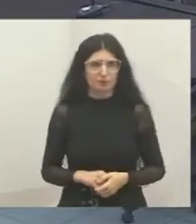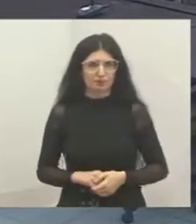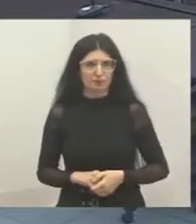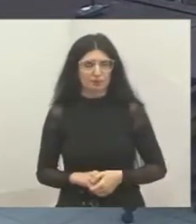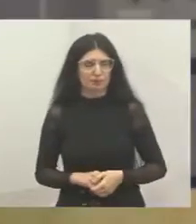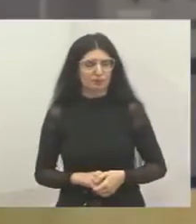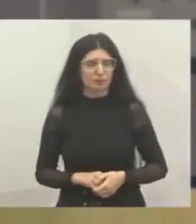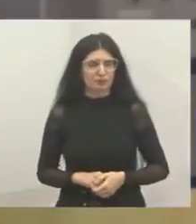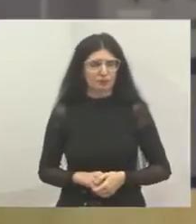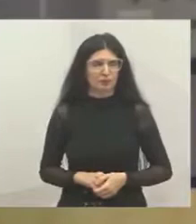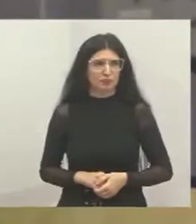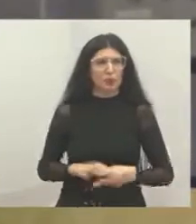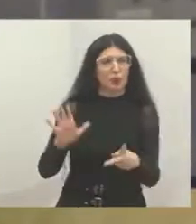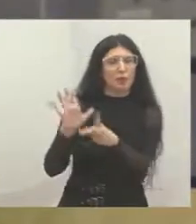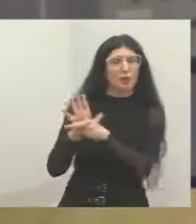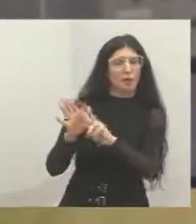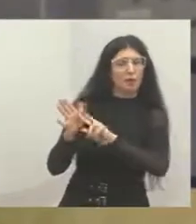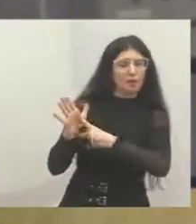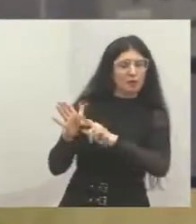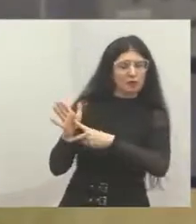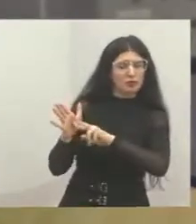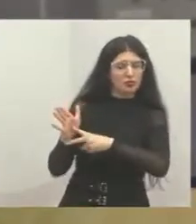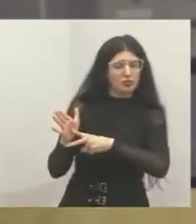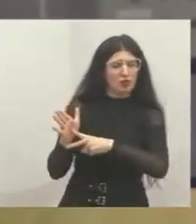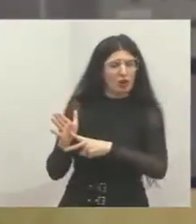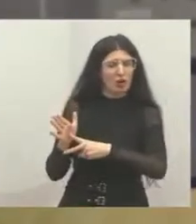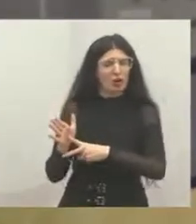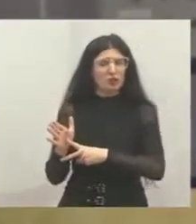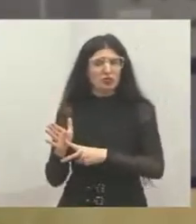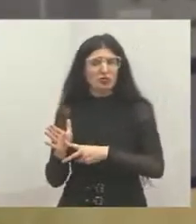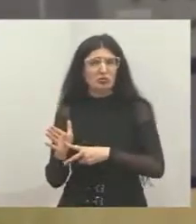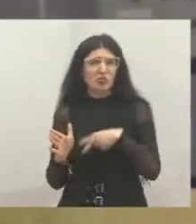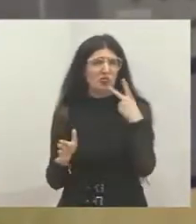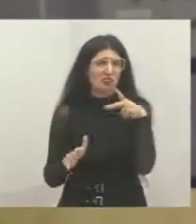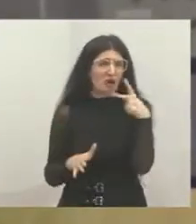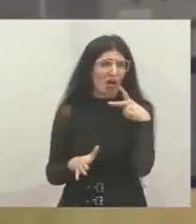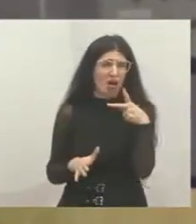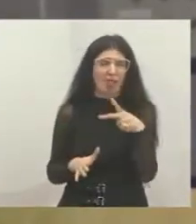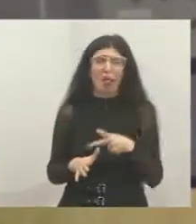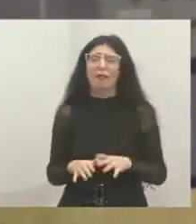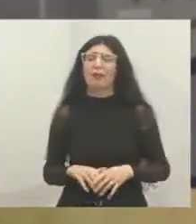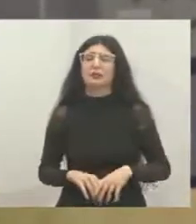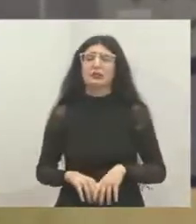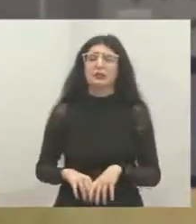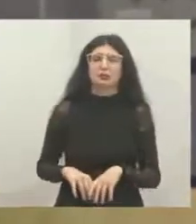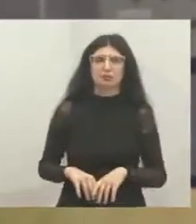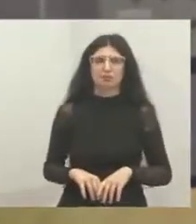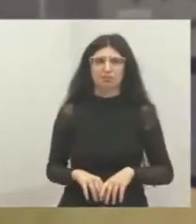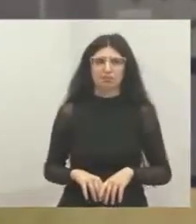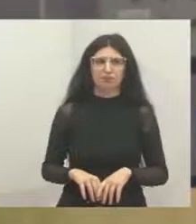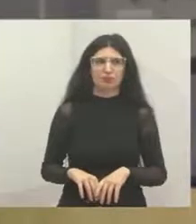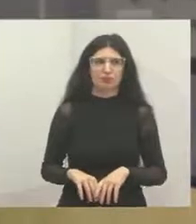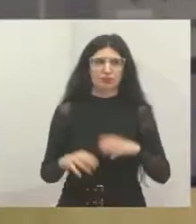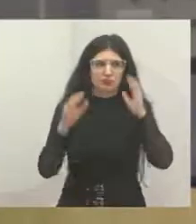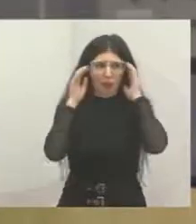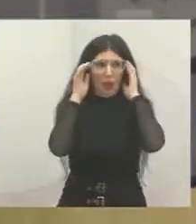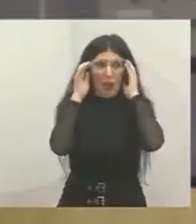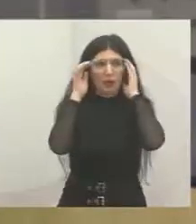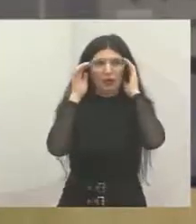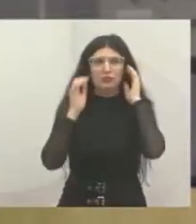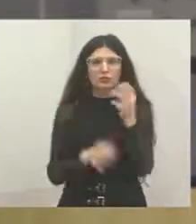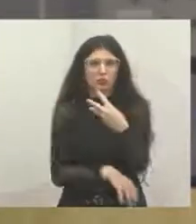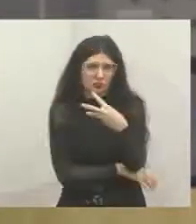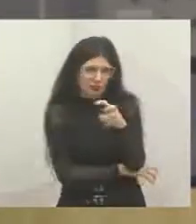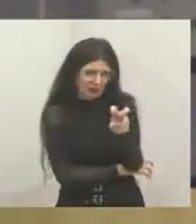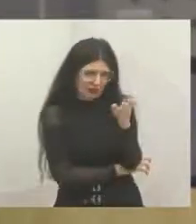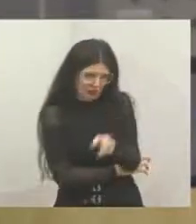o próprio sindicato ele aponta muito que existe aí uma margem ainda, quando a gente estava falando dos